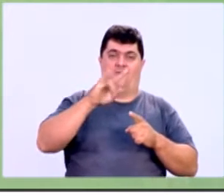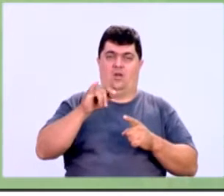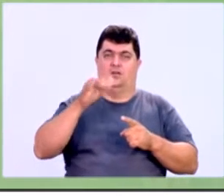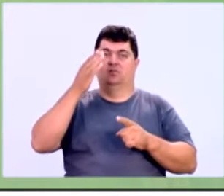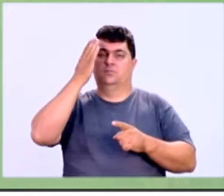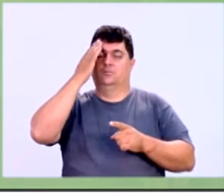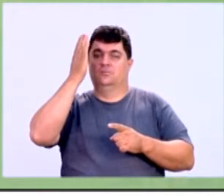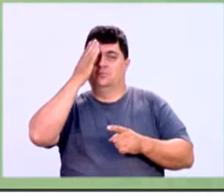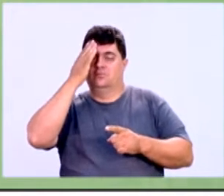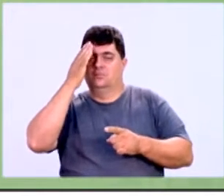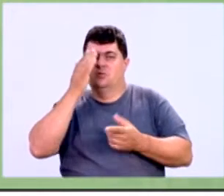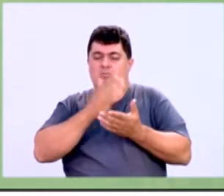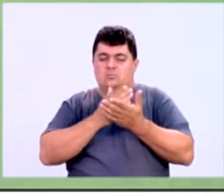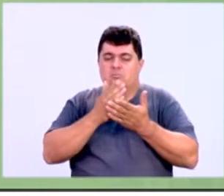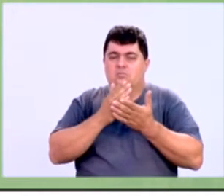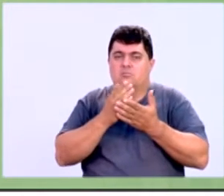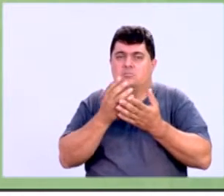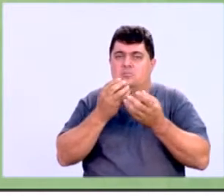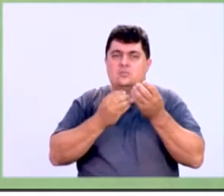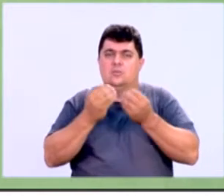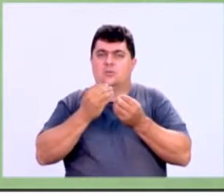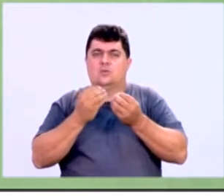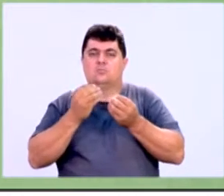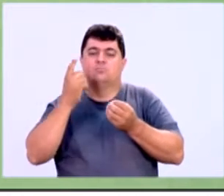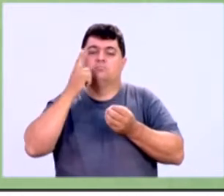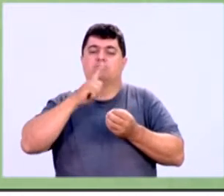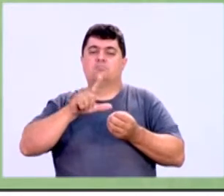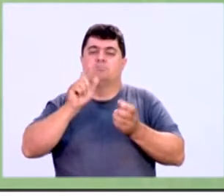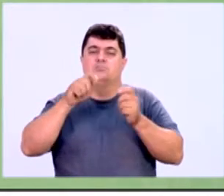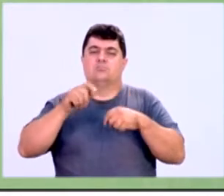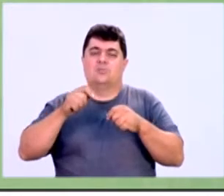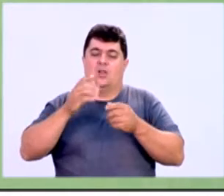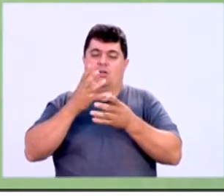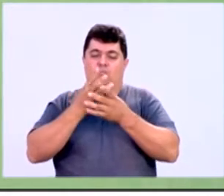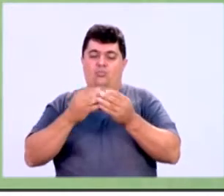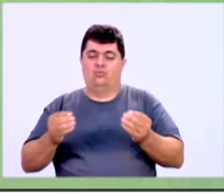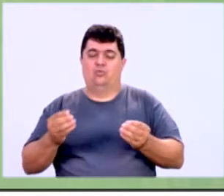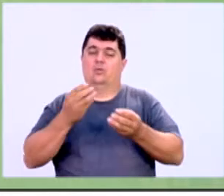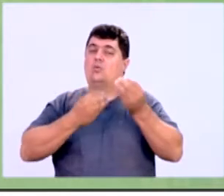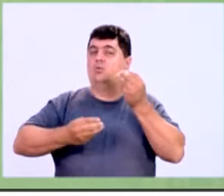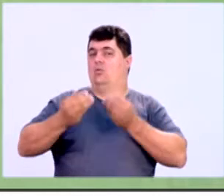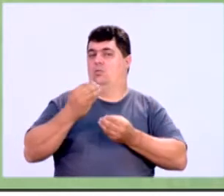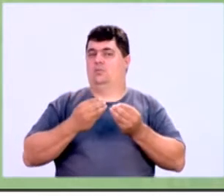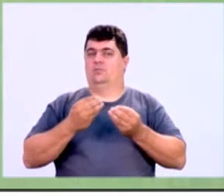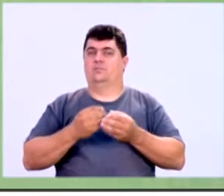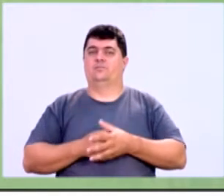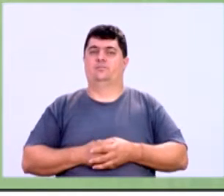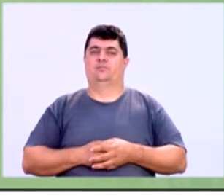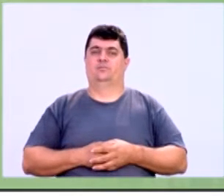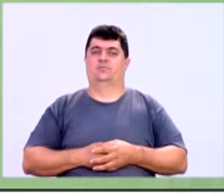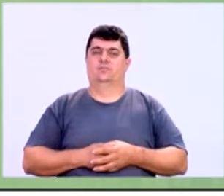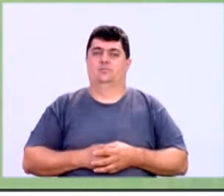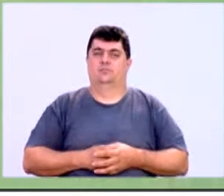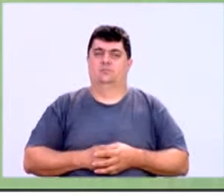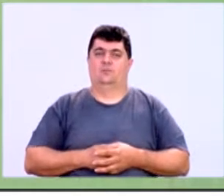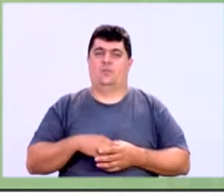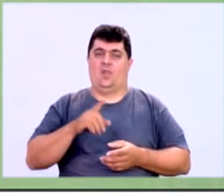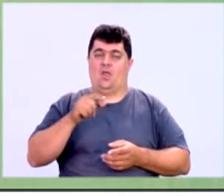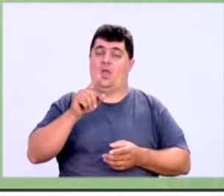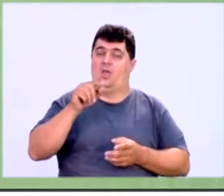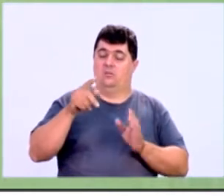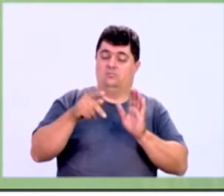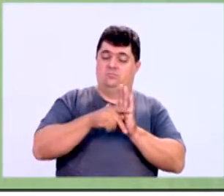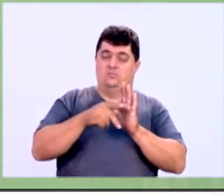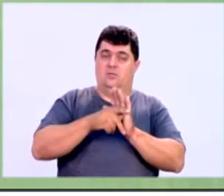vai começar a ver quais são as possíveis soluções. Então essas soluções é o que nós chamamos